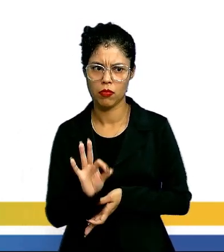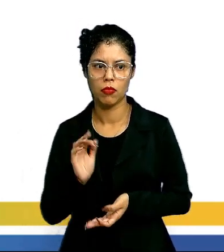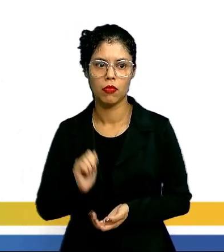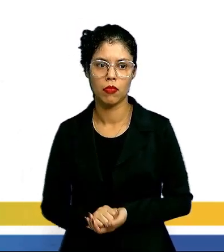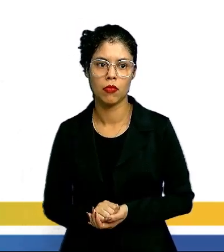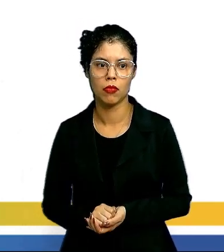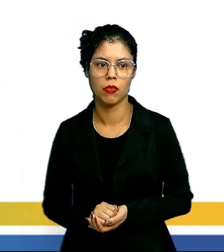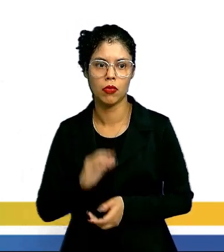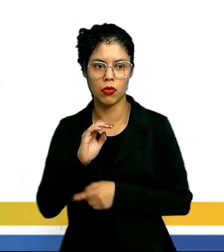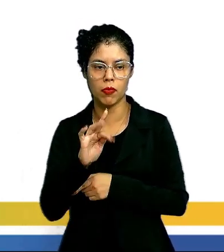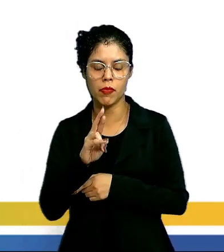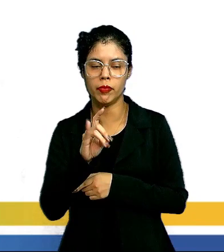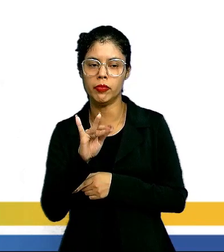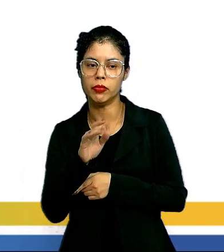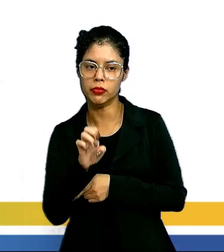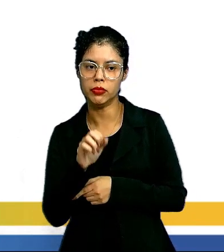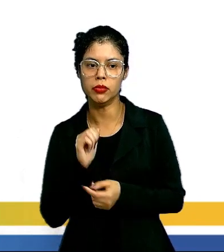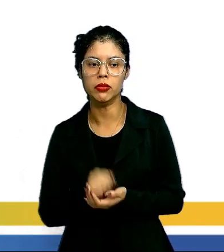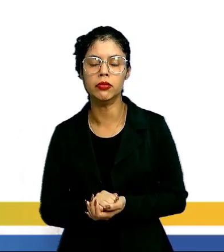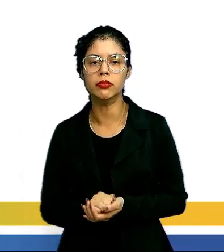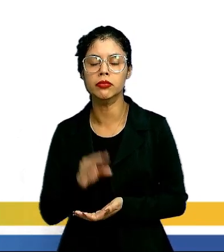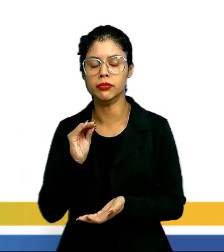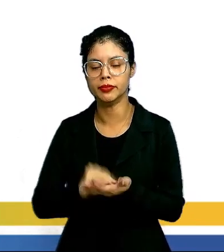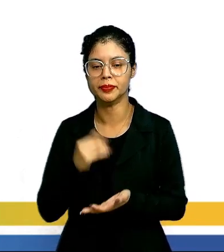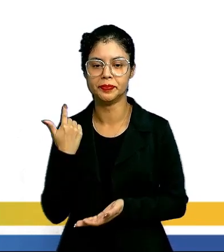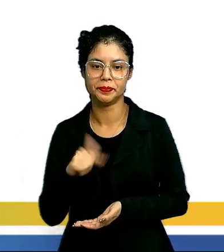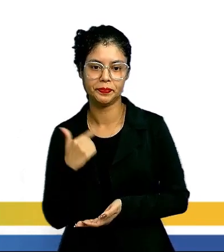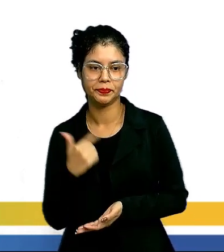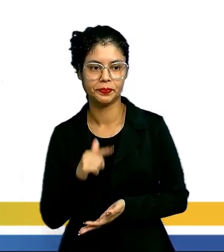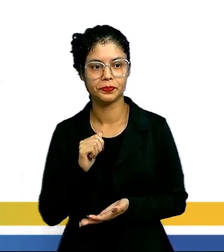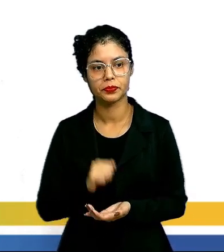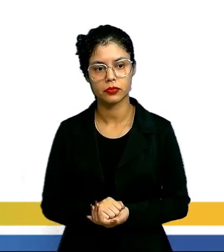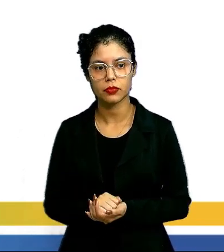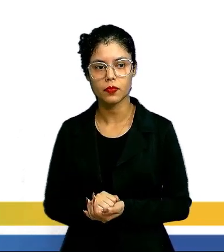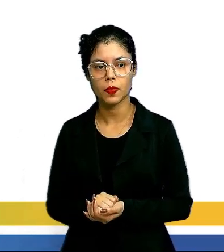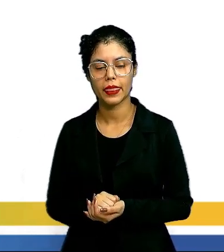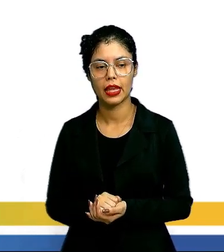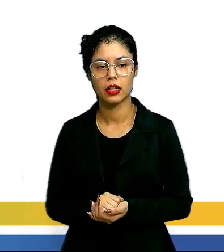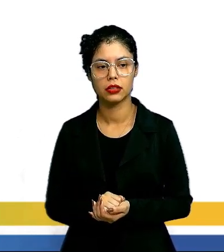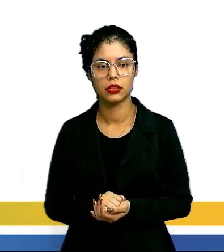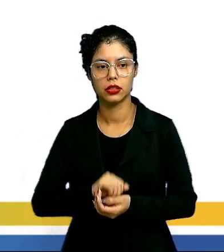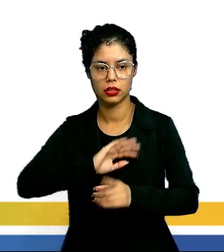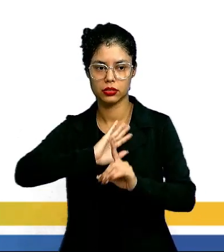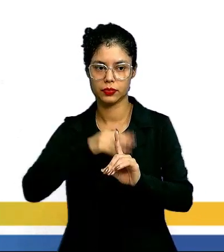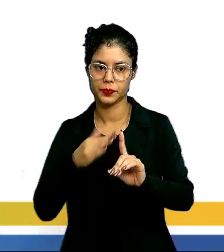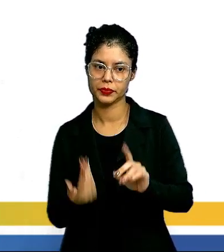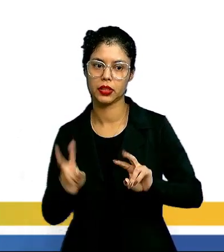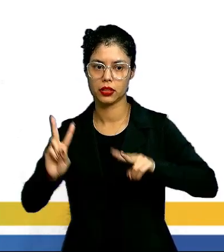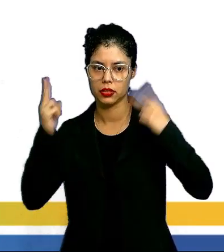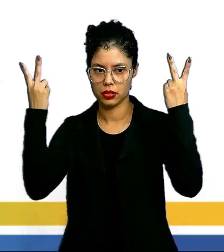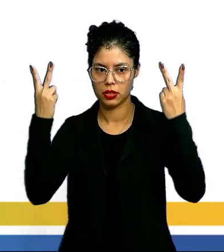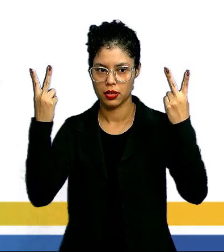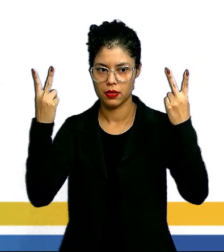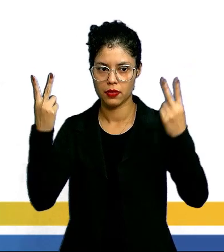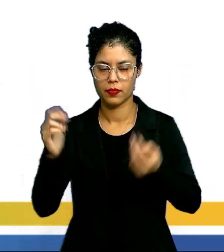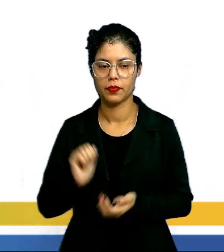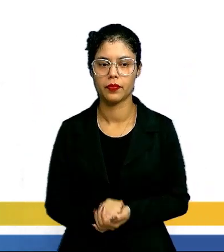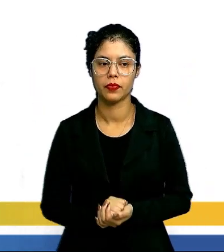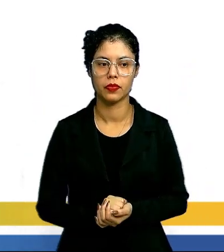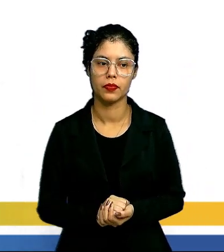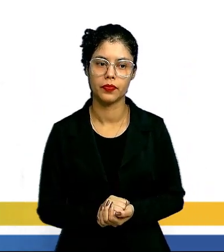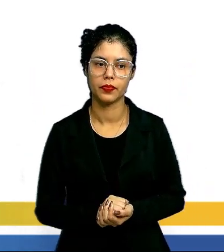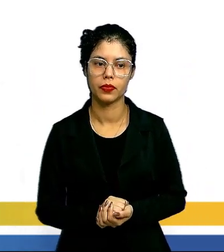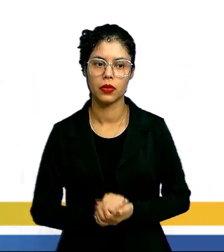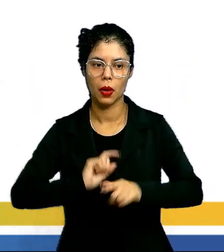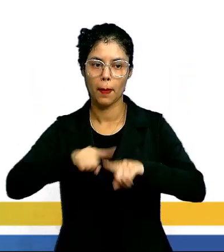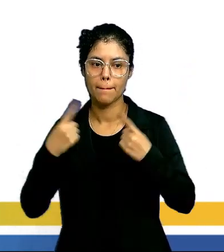ver. Na letra B, é um contentamento descontente. Na letra C, é servir a quem